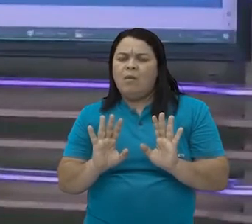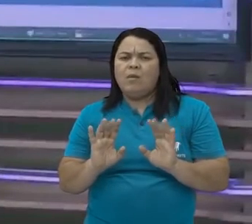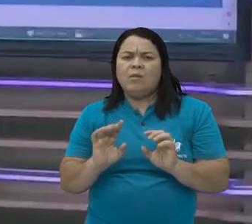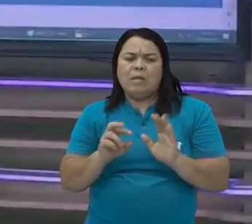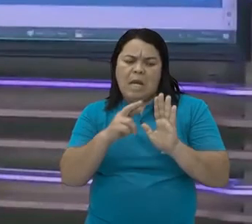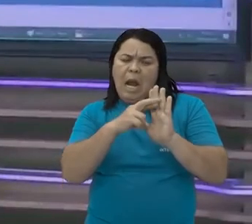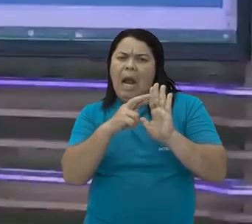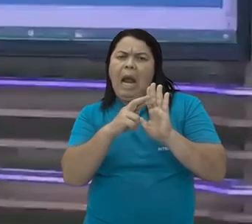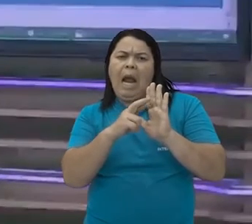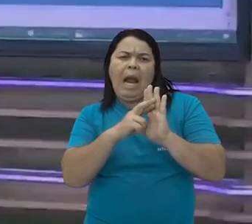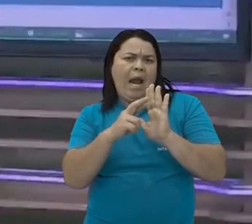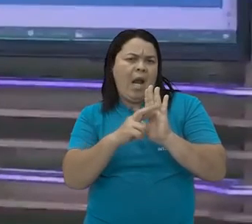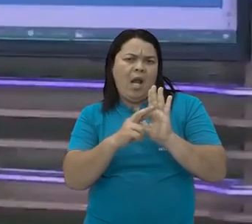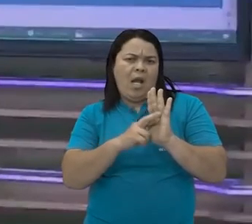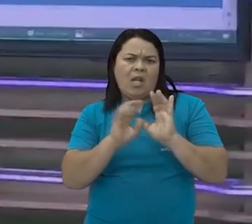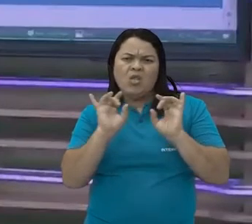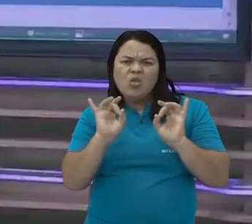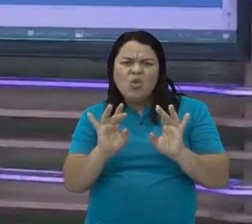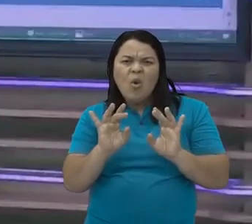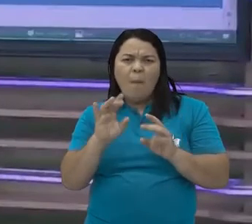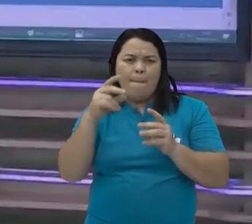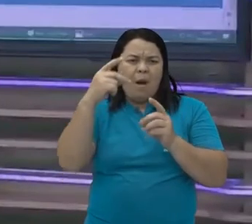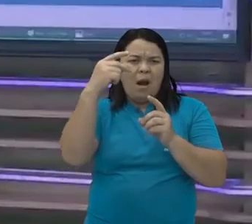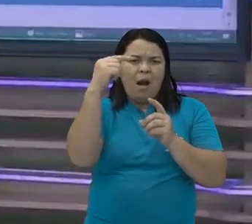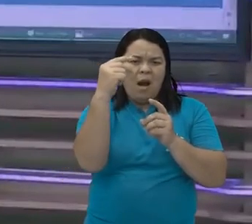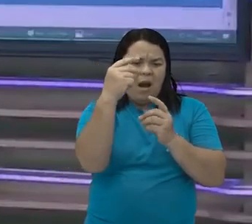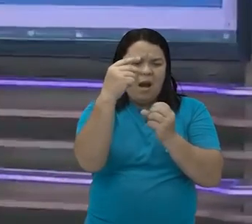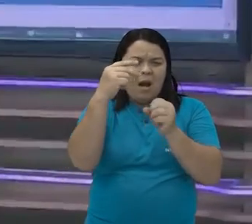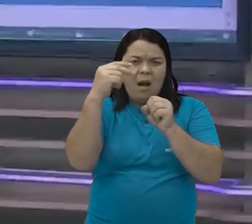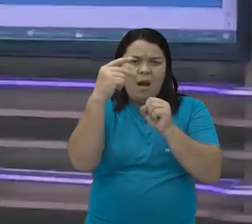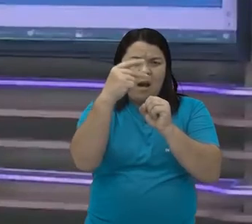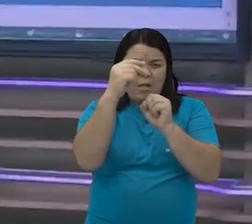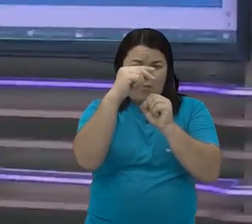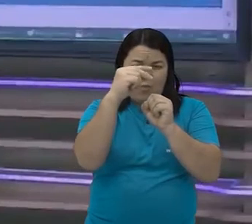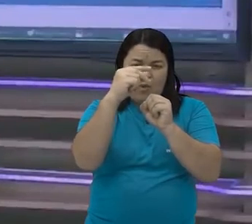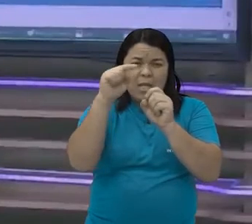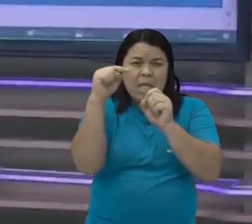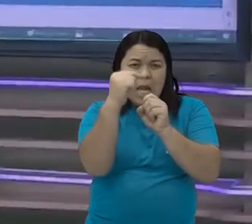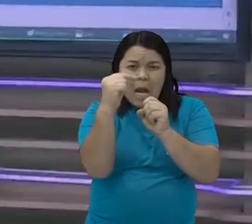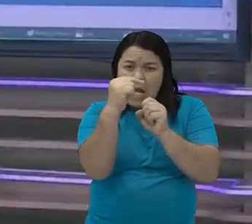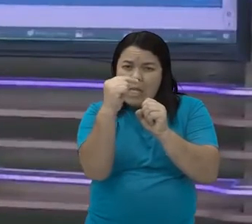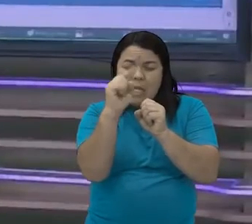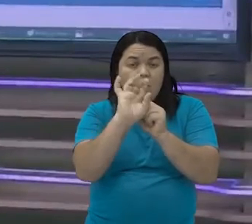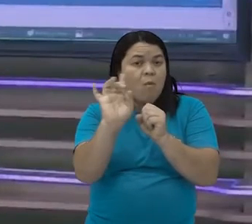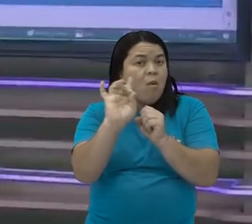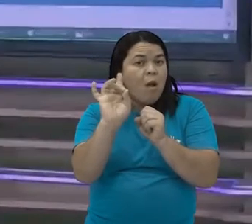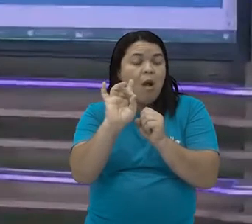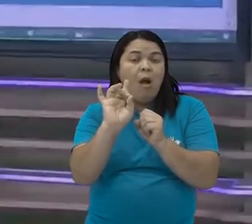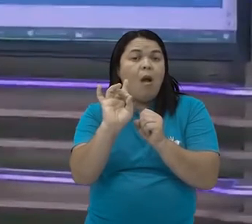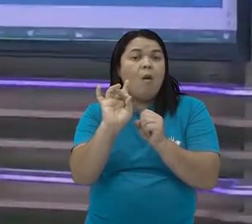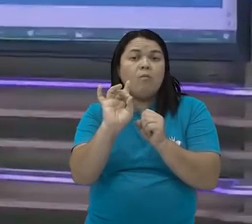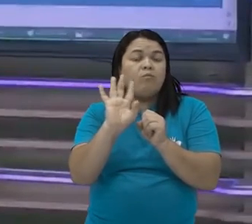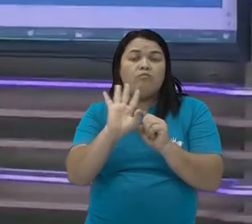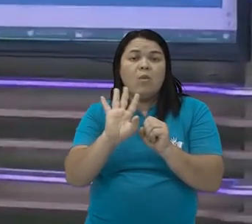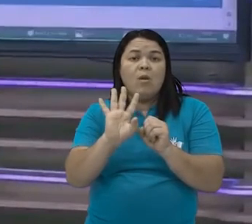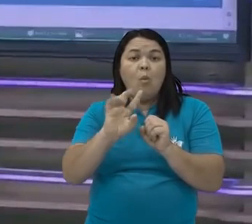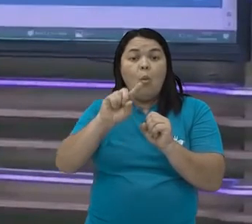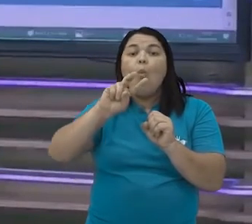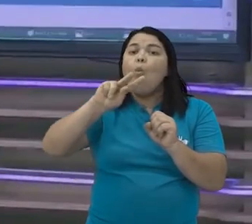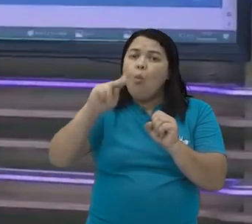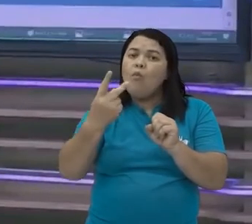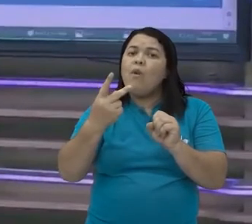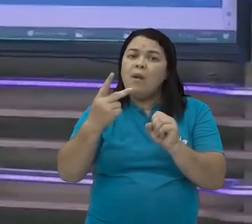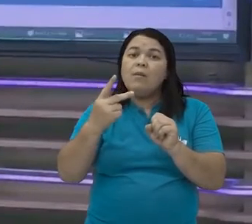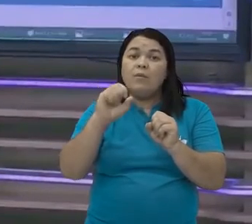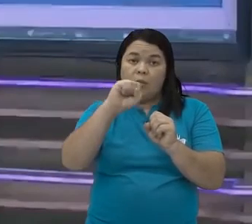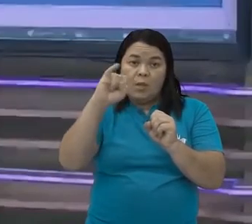essa regra ela só funciona para expoente negativo. Quando você quiser jogar do negativo para o positivo. Não. O